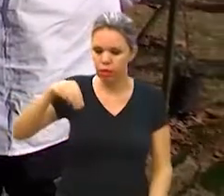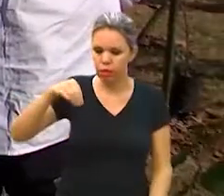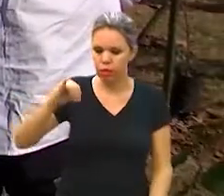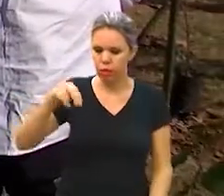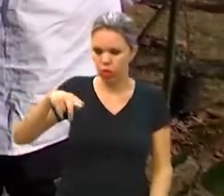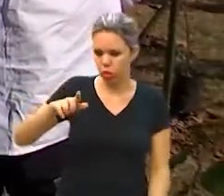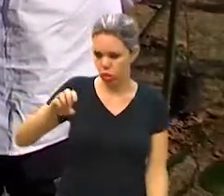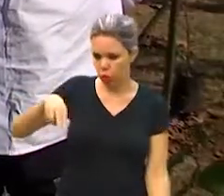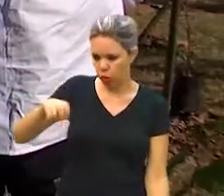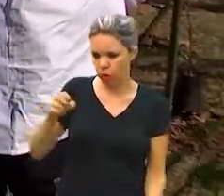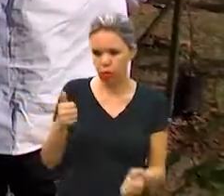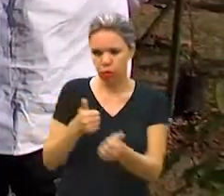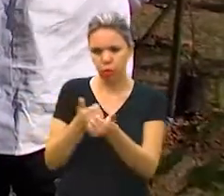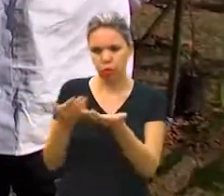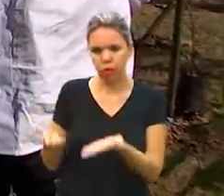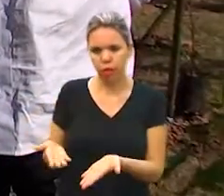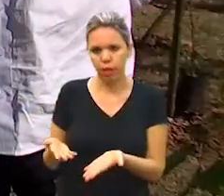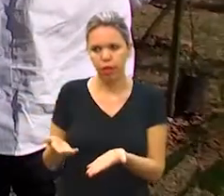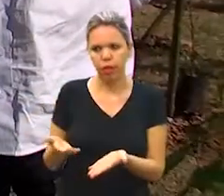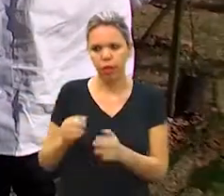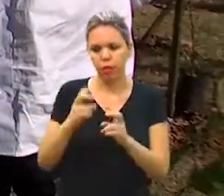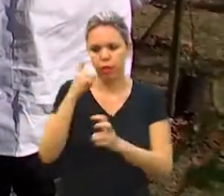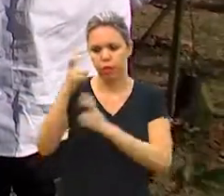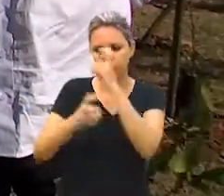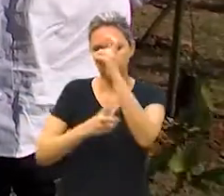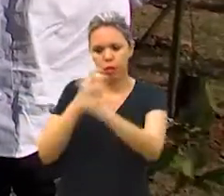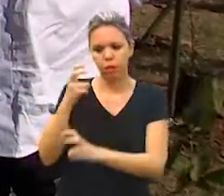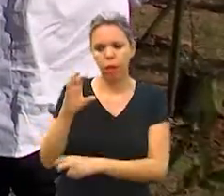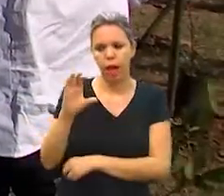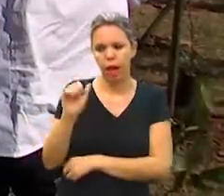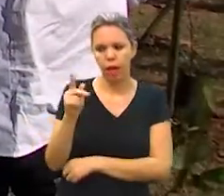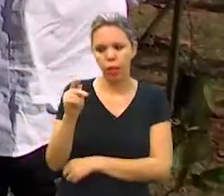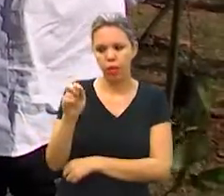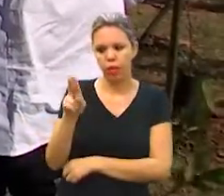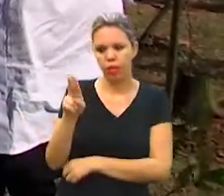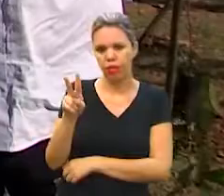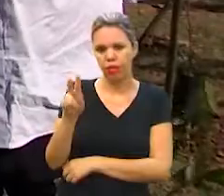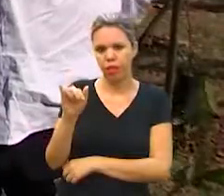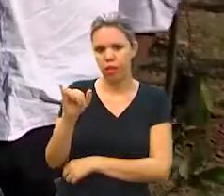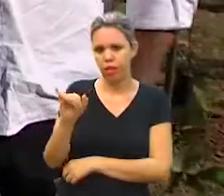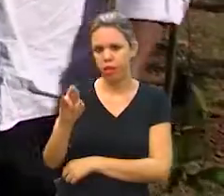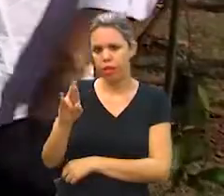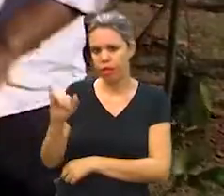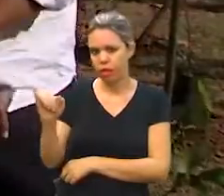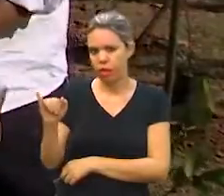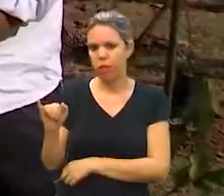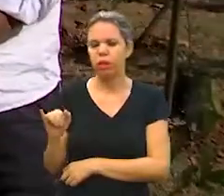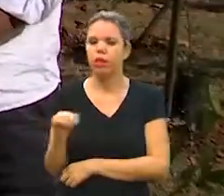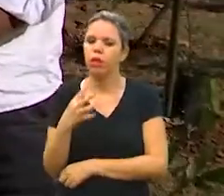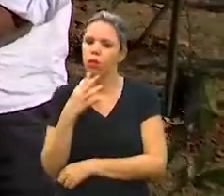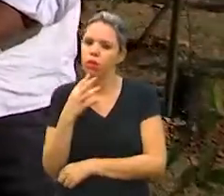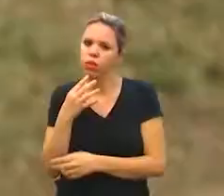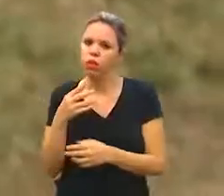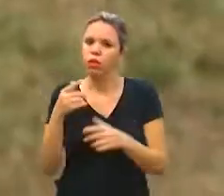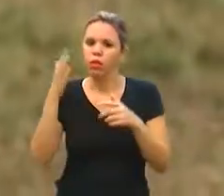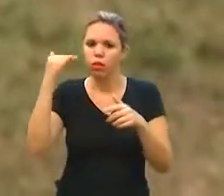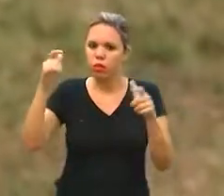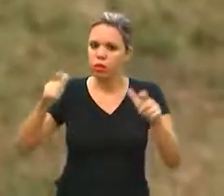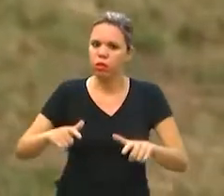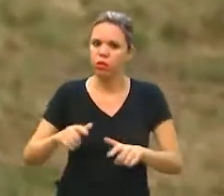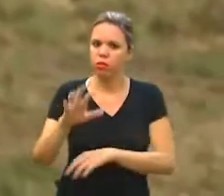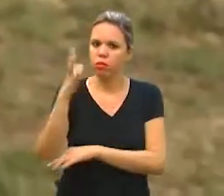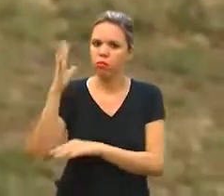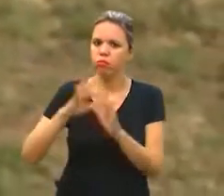em outras áreas aqui dentro do Parque Linear do Capivari, conhecido como Lagoa do Mingone. Trazer aí o meio ambiente,